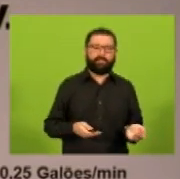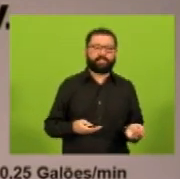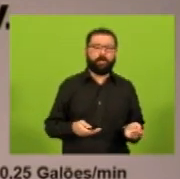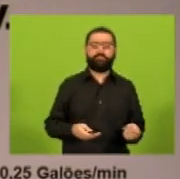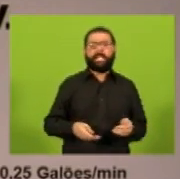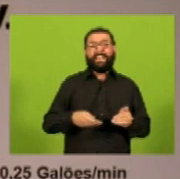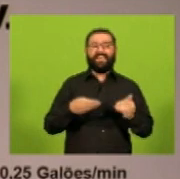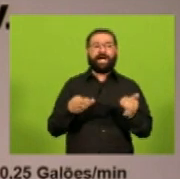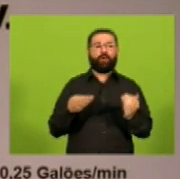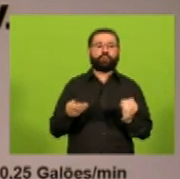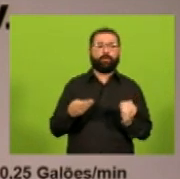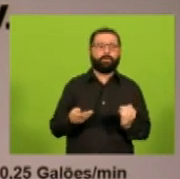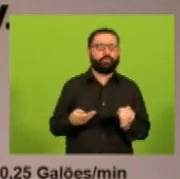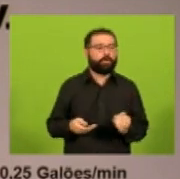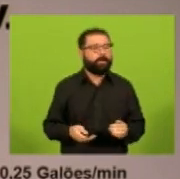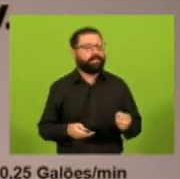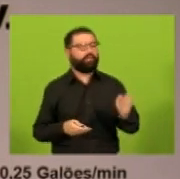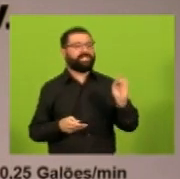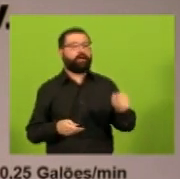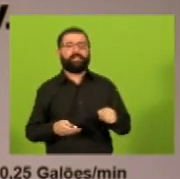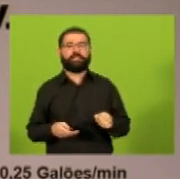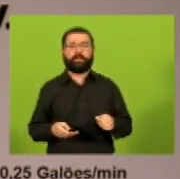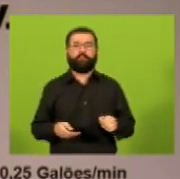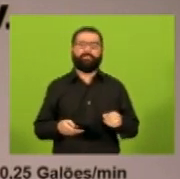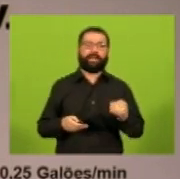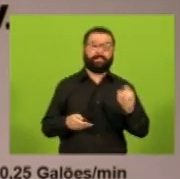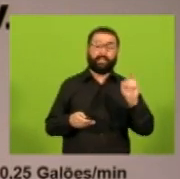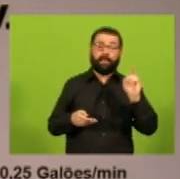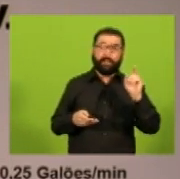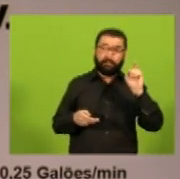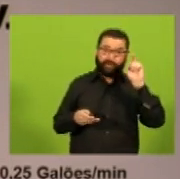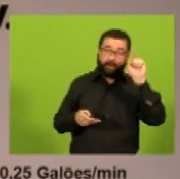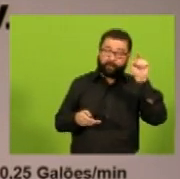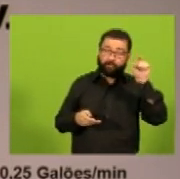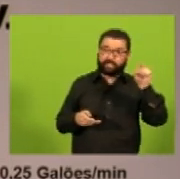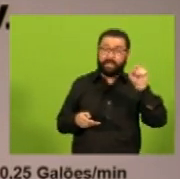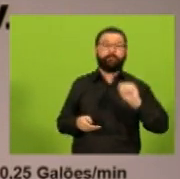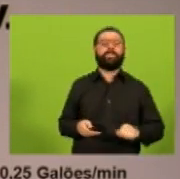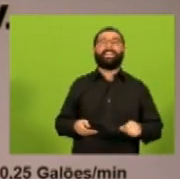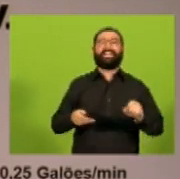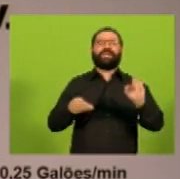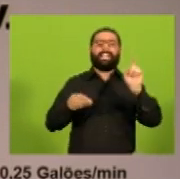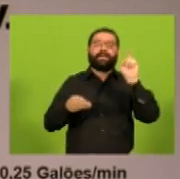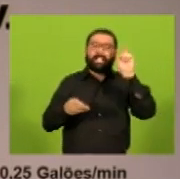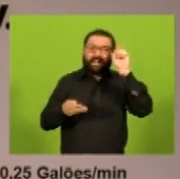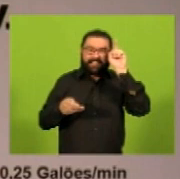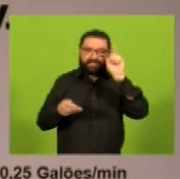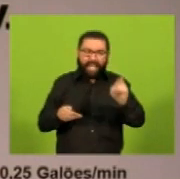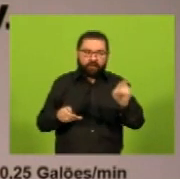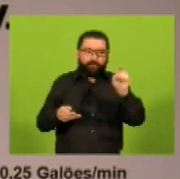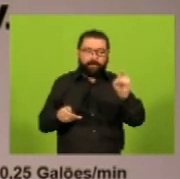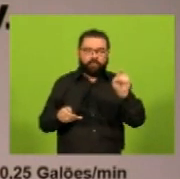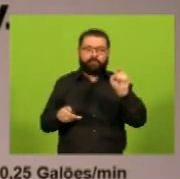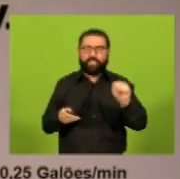então, dessa vazão, em galões por minuto. Então, 0,25 vai querer falar para você que tem